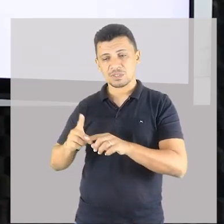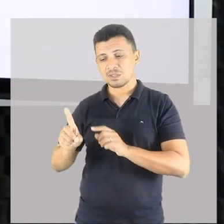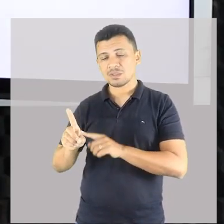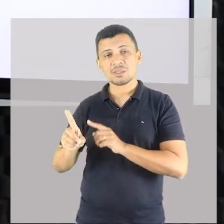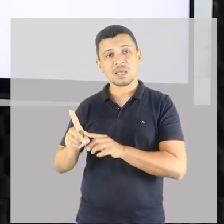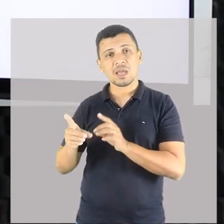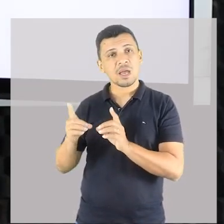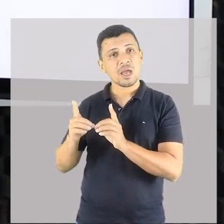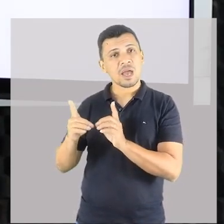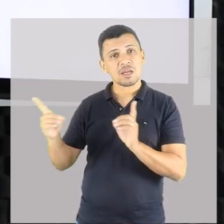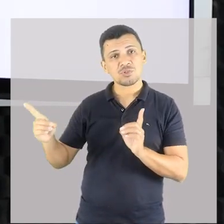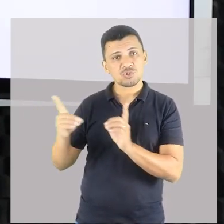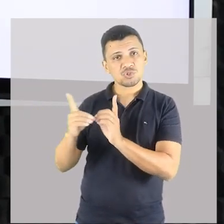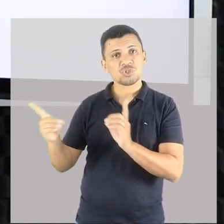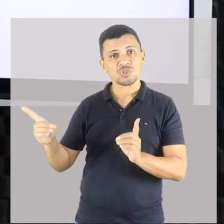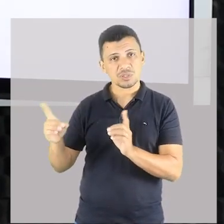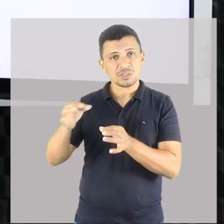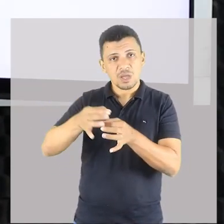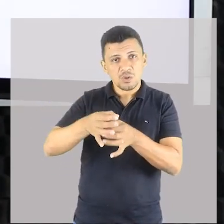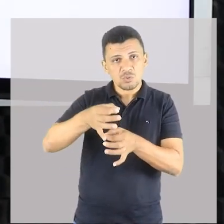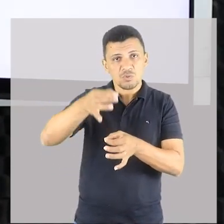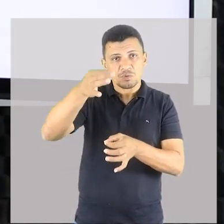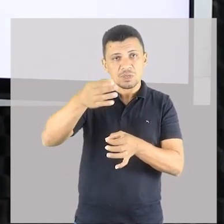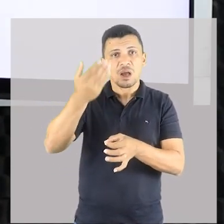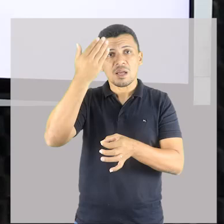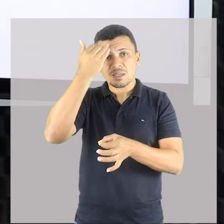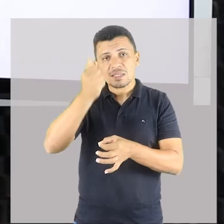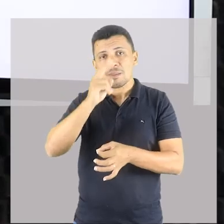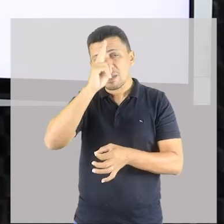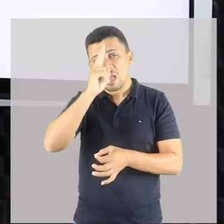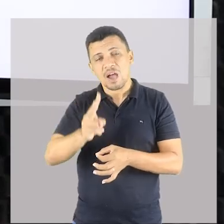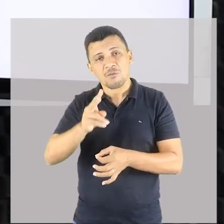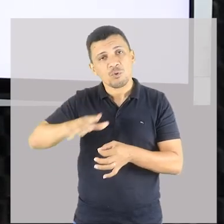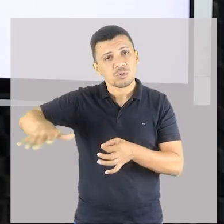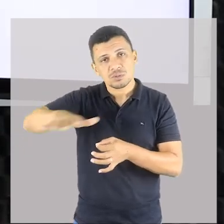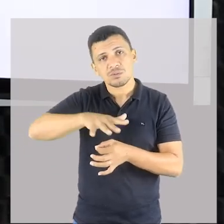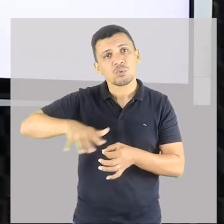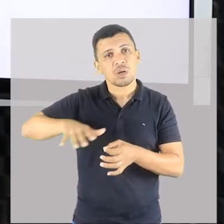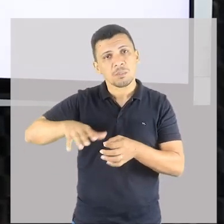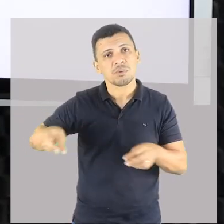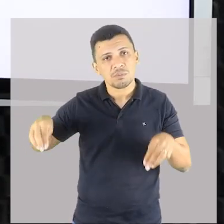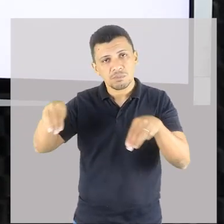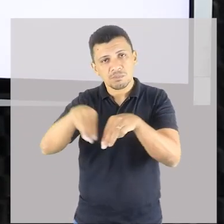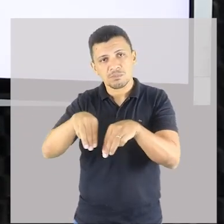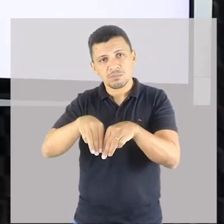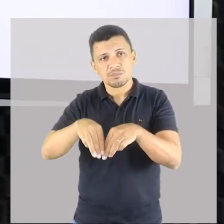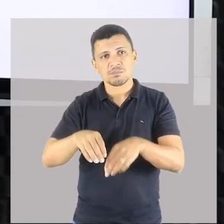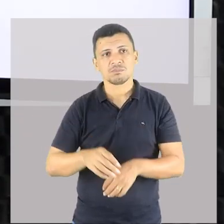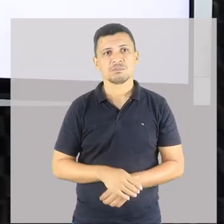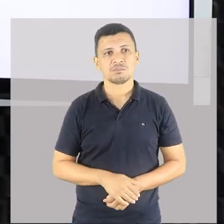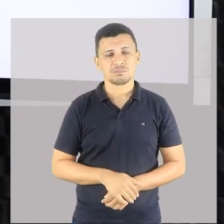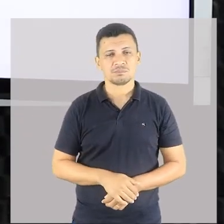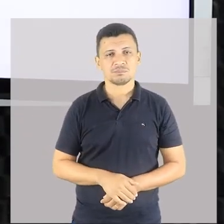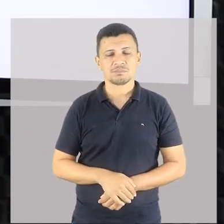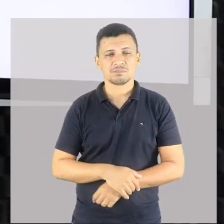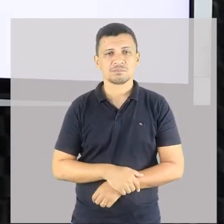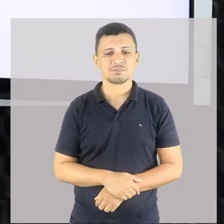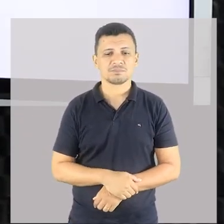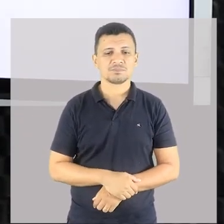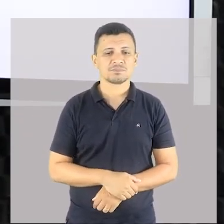fio até o lugar que você quer saber o campo, a intensidade do campo. Tá? Distância do campo magnético até o